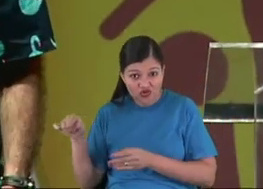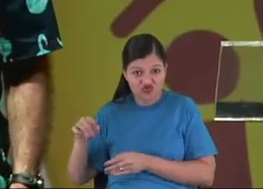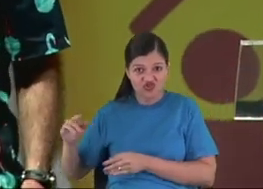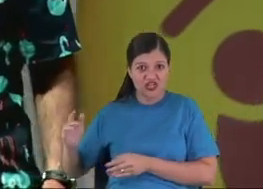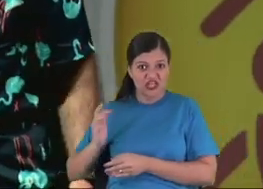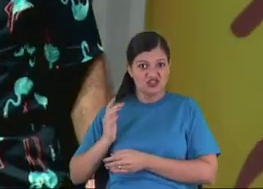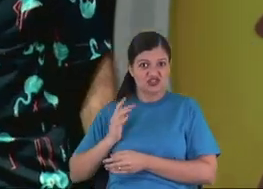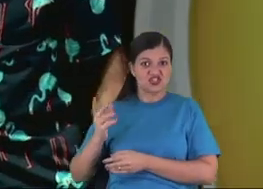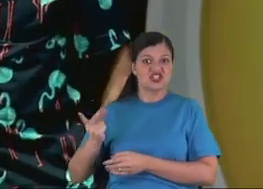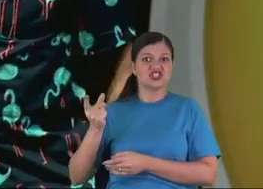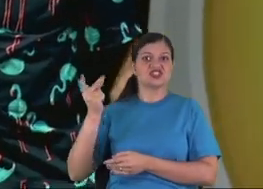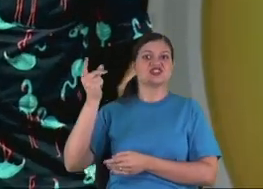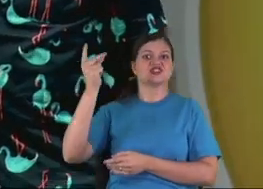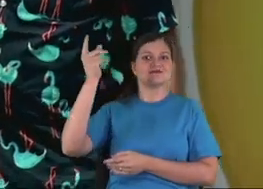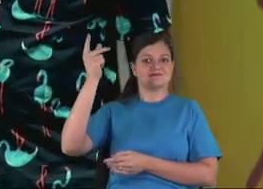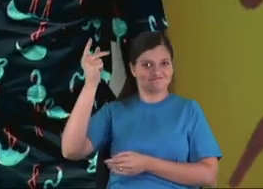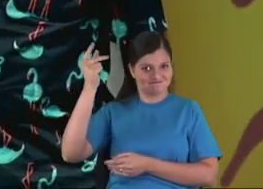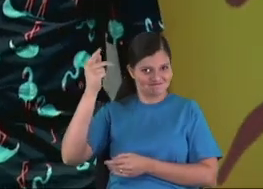colegas morreram,